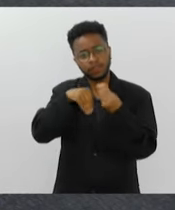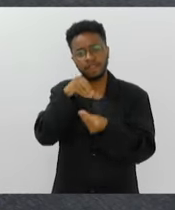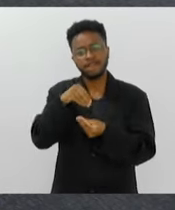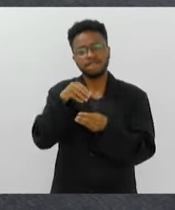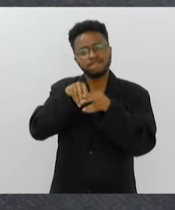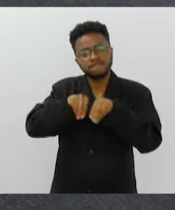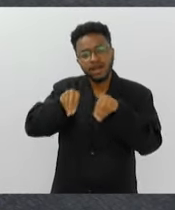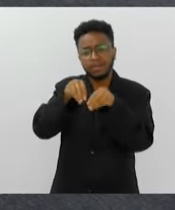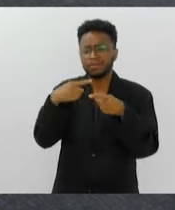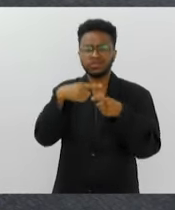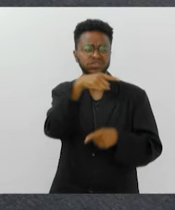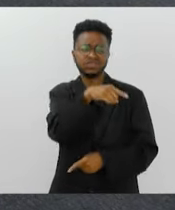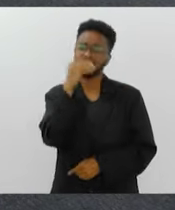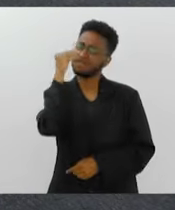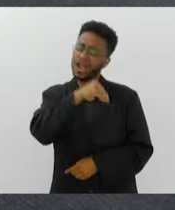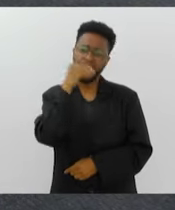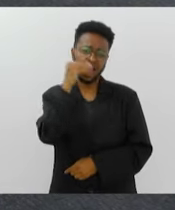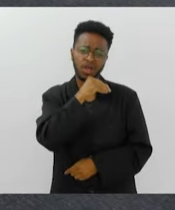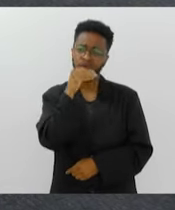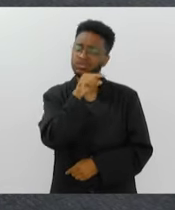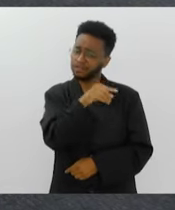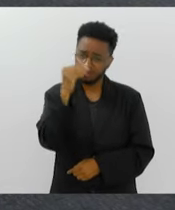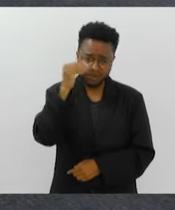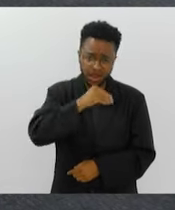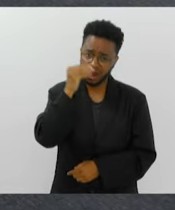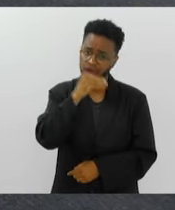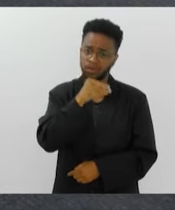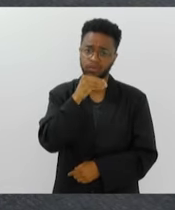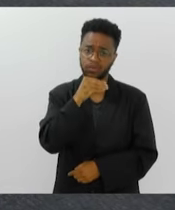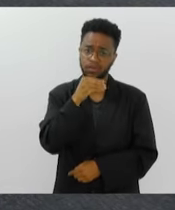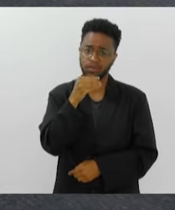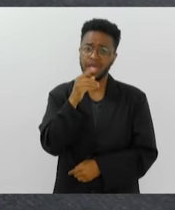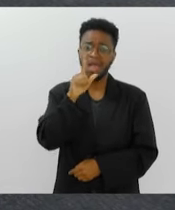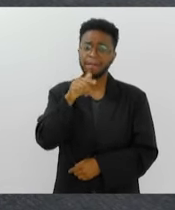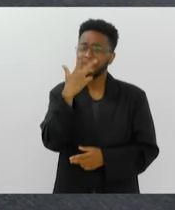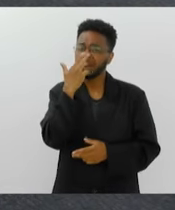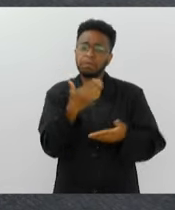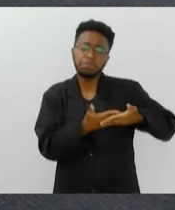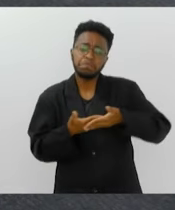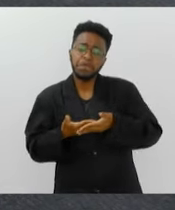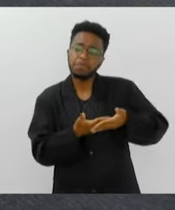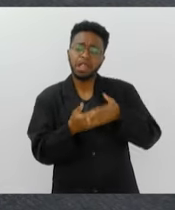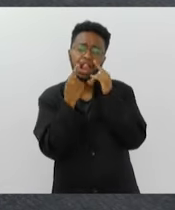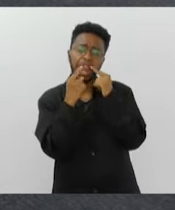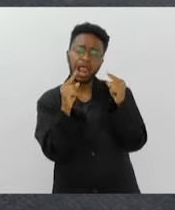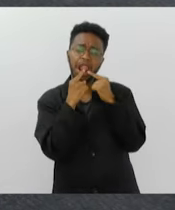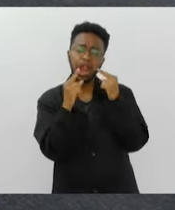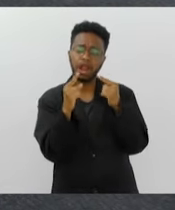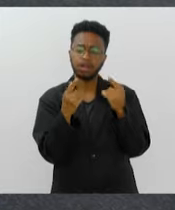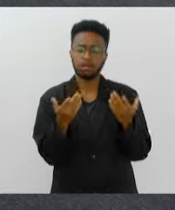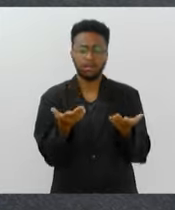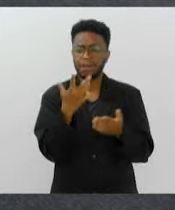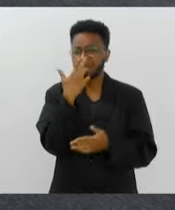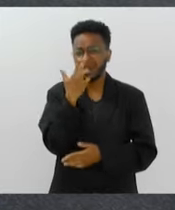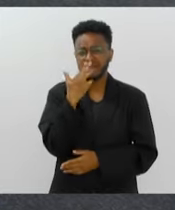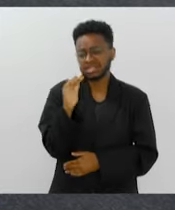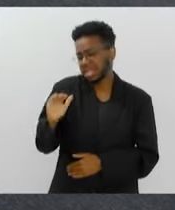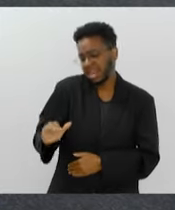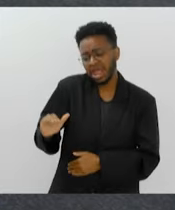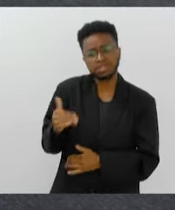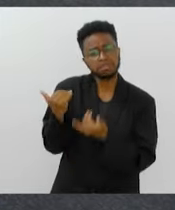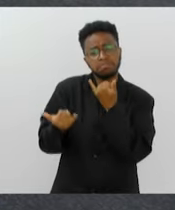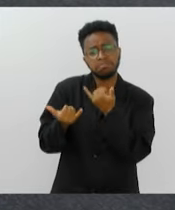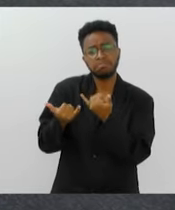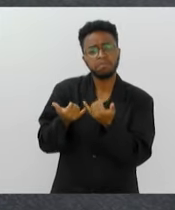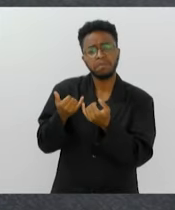fraquinho Cara você é muito fraquinho você é um beberrão um um um moleque de briga de rua